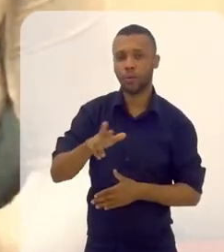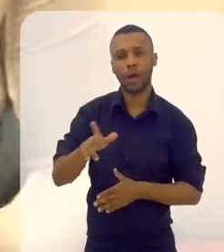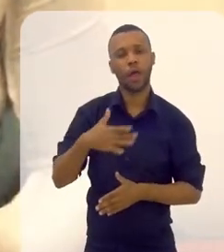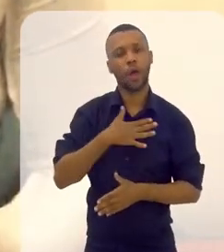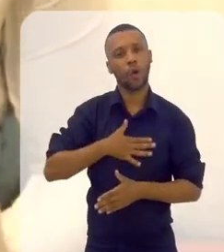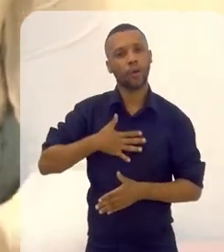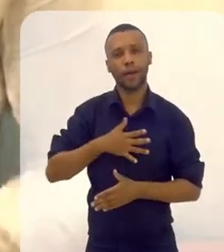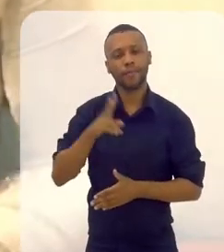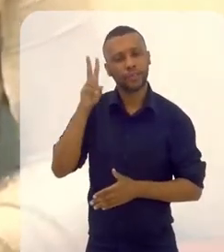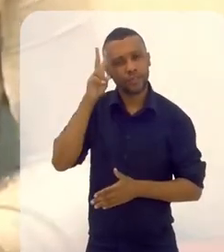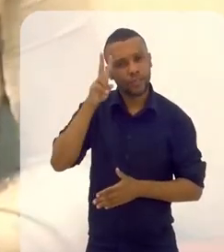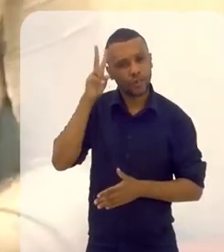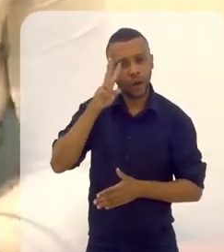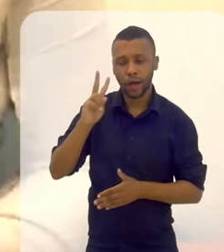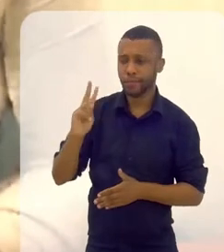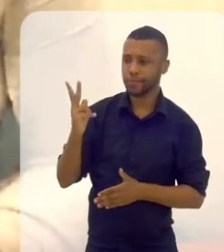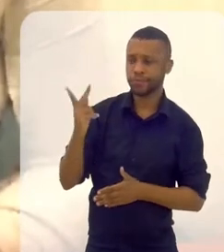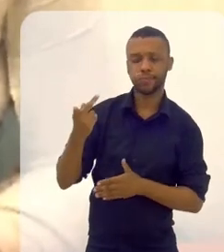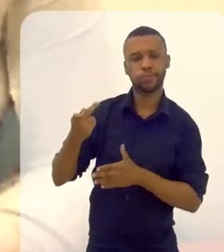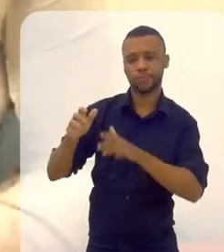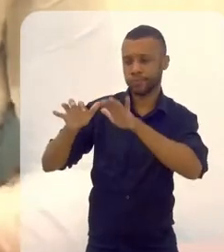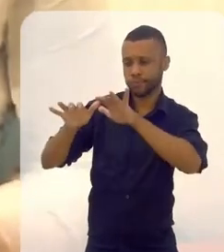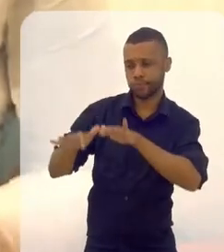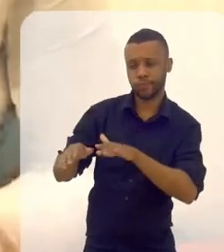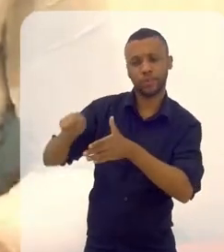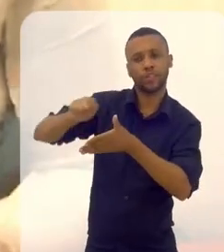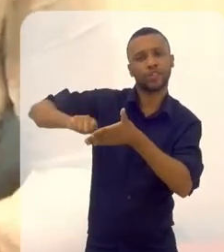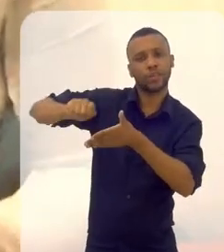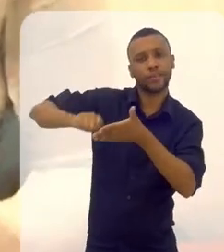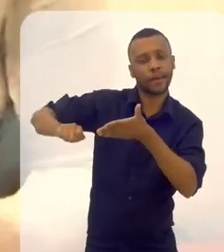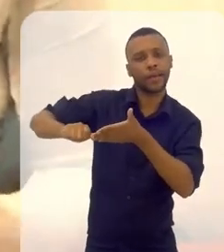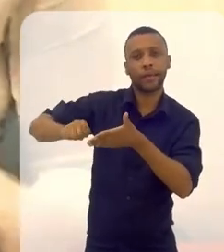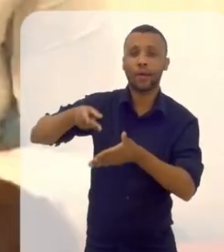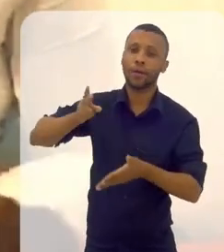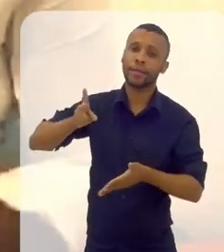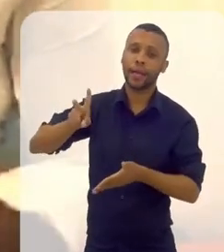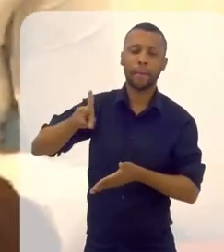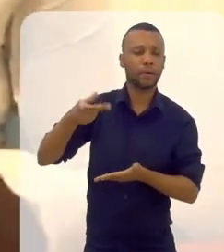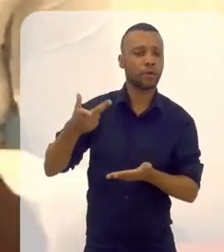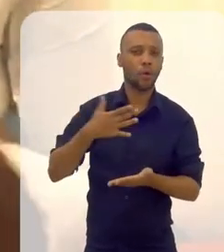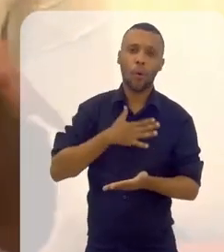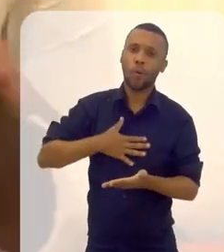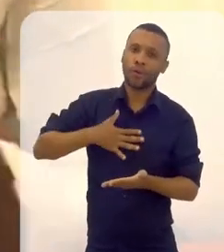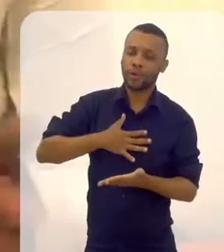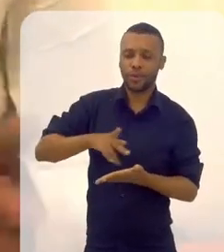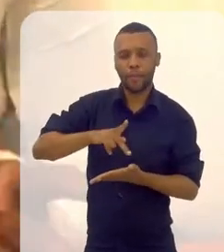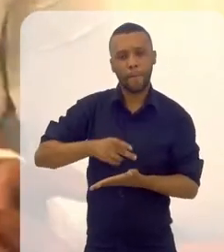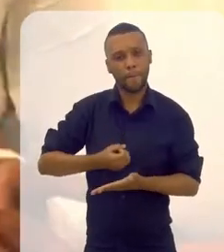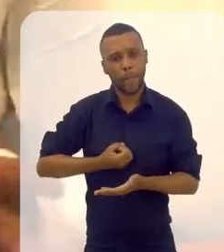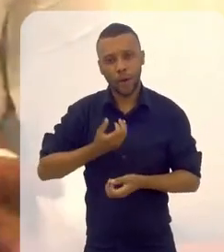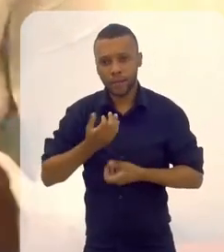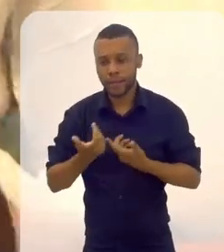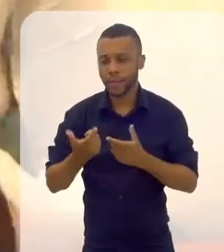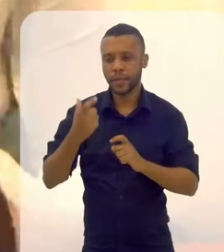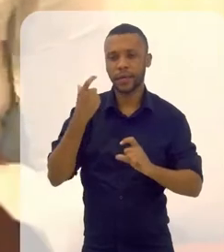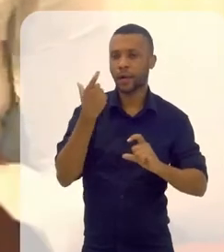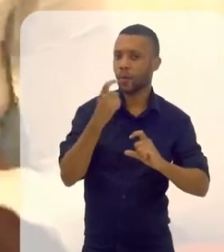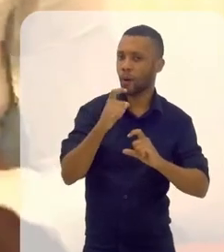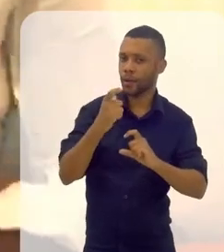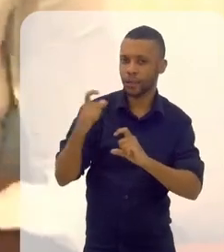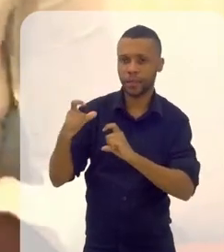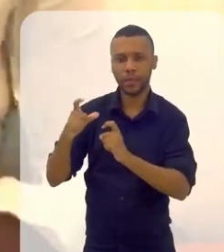Eu gostava de histórias, eu sempre gostei de escrever, eu escrevo. Desde que eu me entendo por gente, escrevia poesias, escrevia